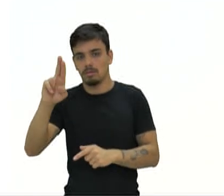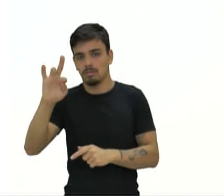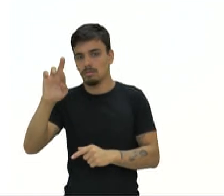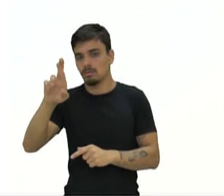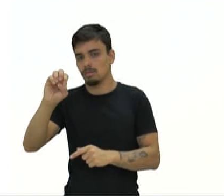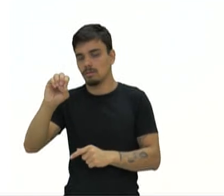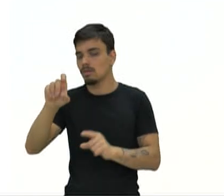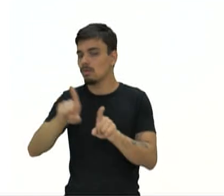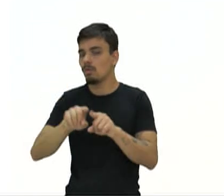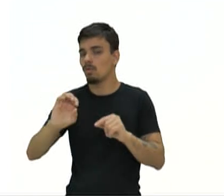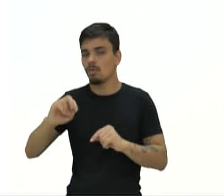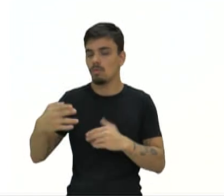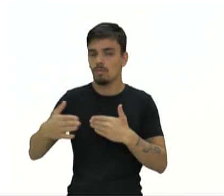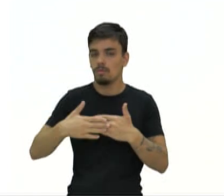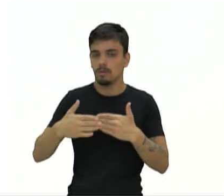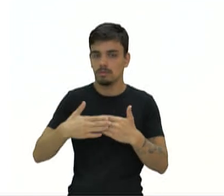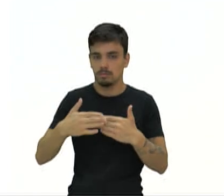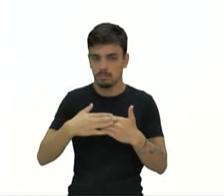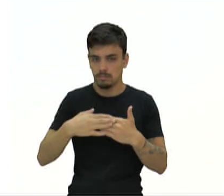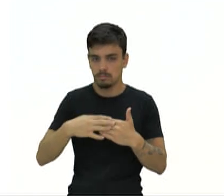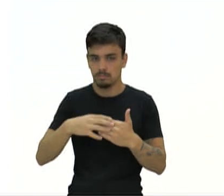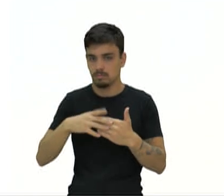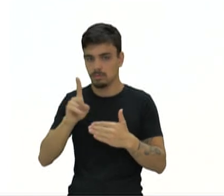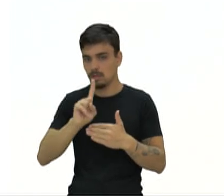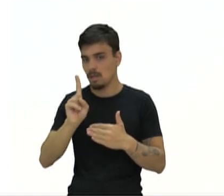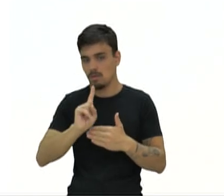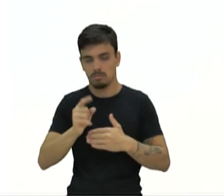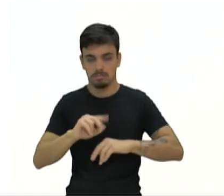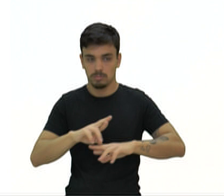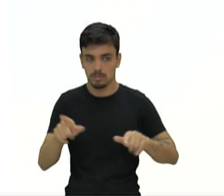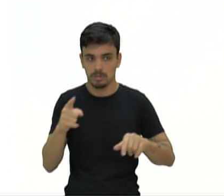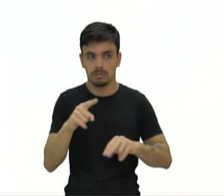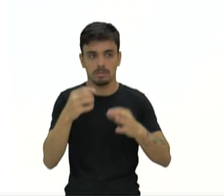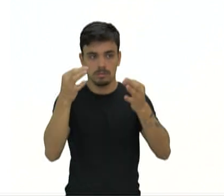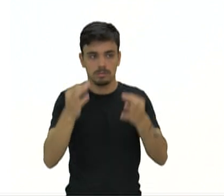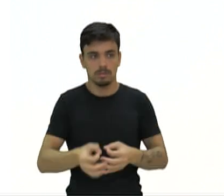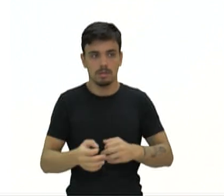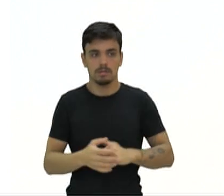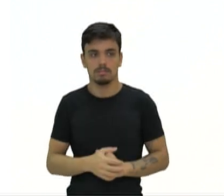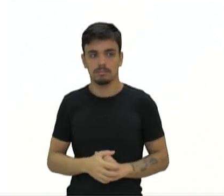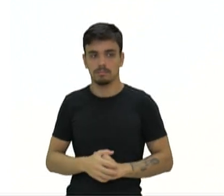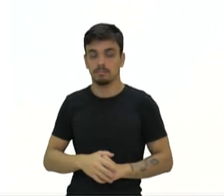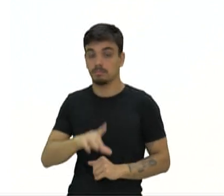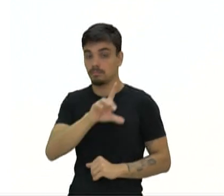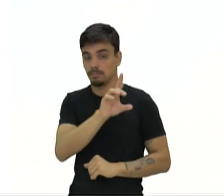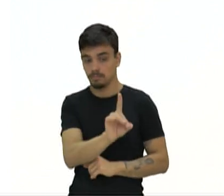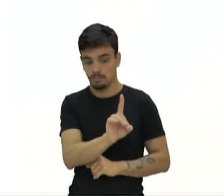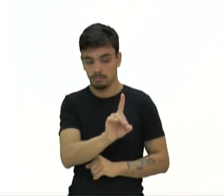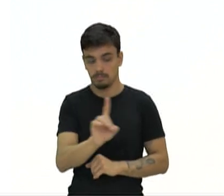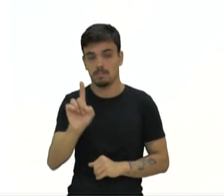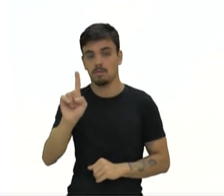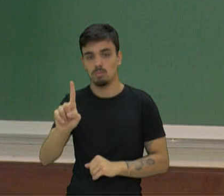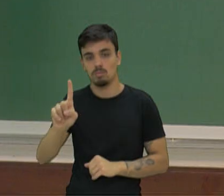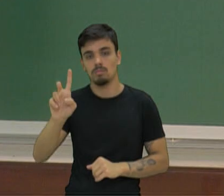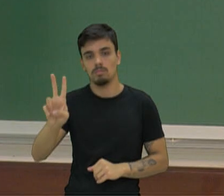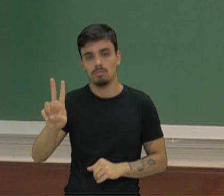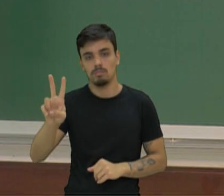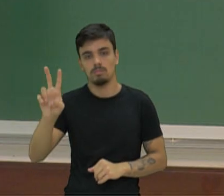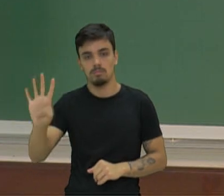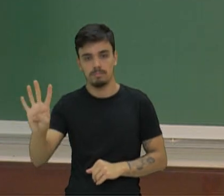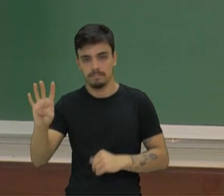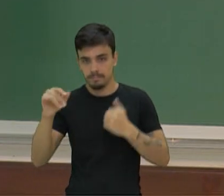certeza. Ou fechamento do colo do útero? Esse não. Portanto, as corretas seriam a 1, a 2 e a